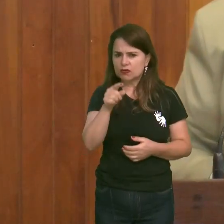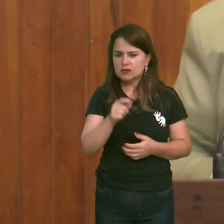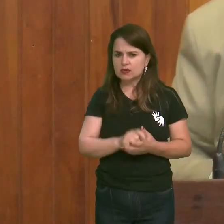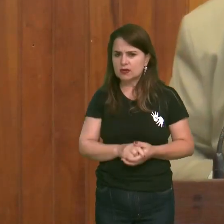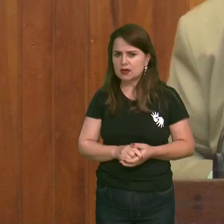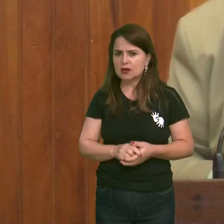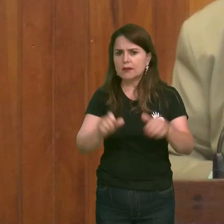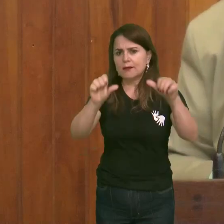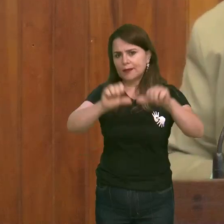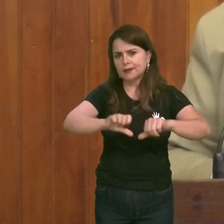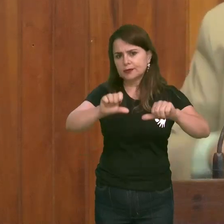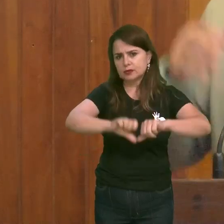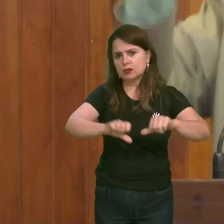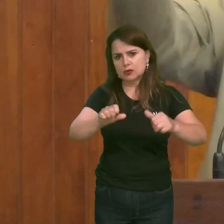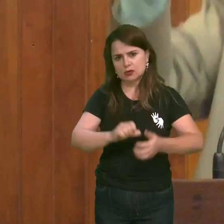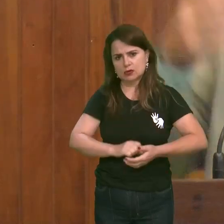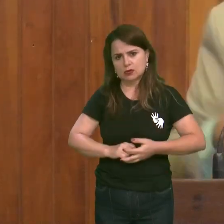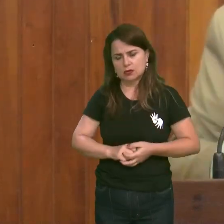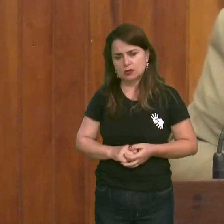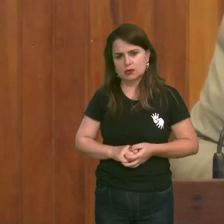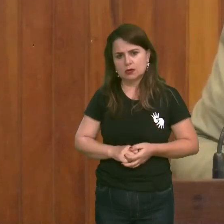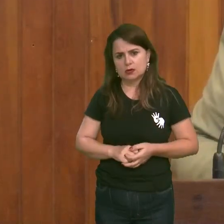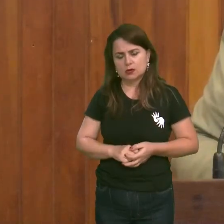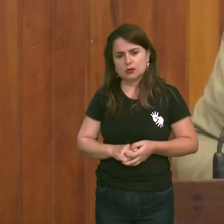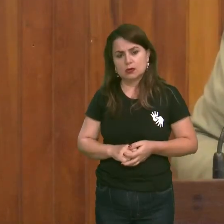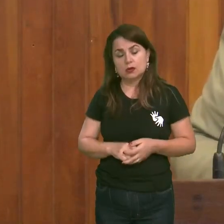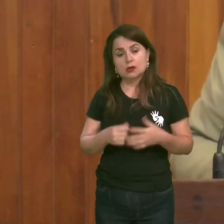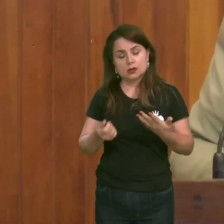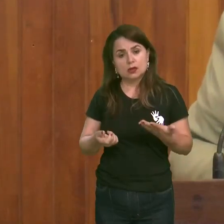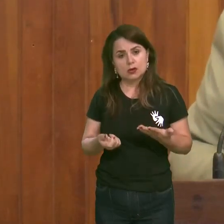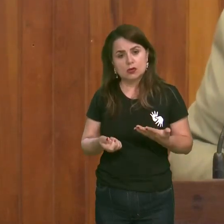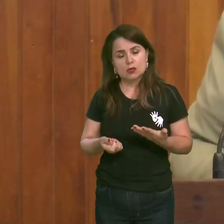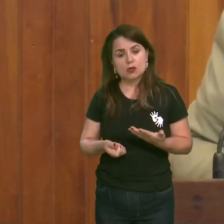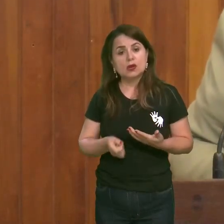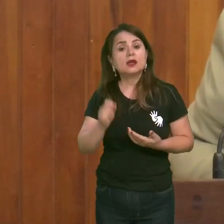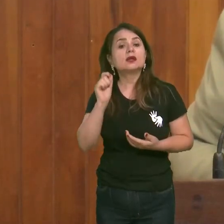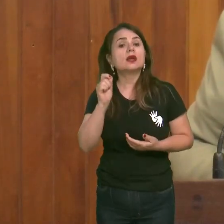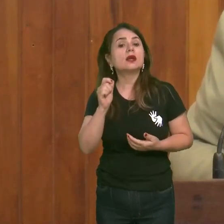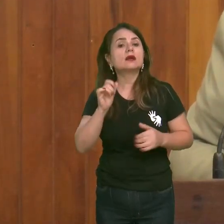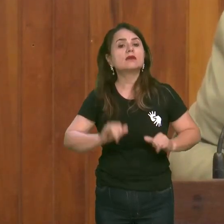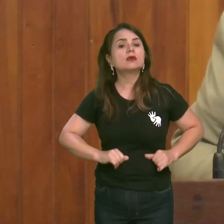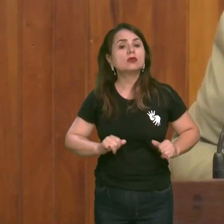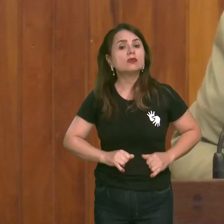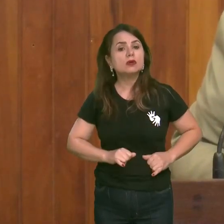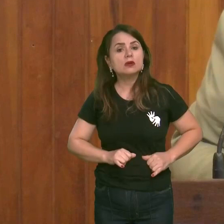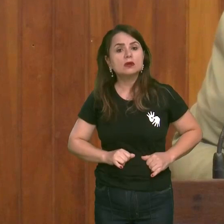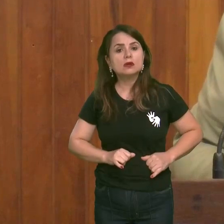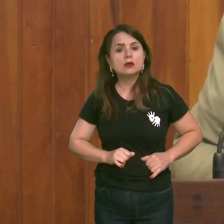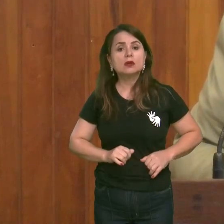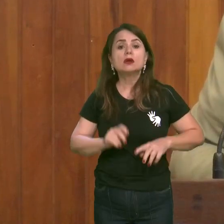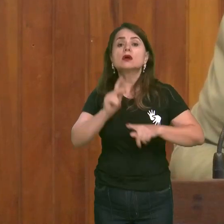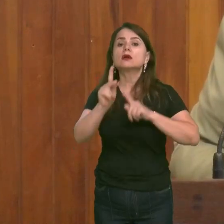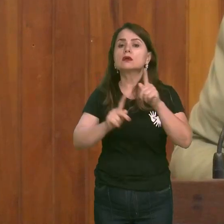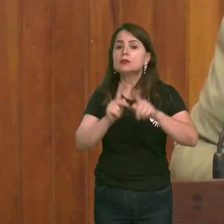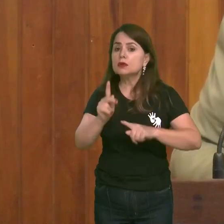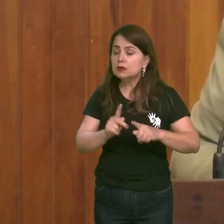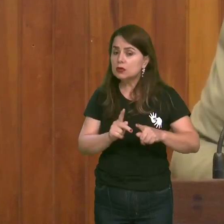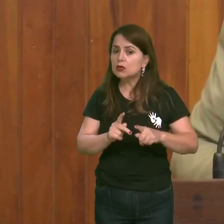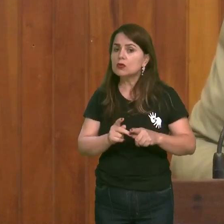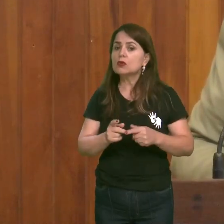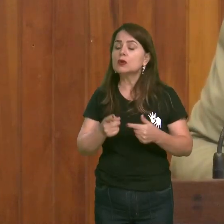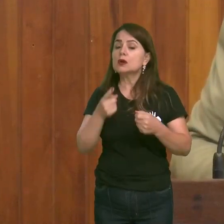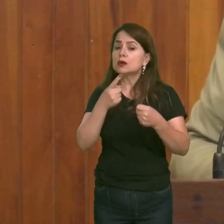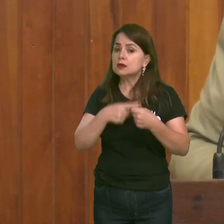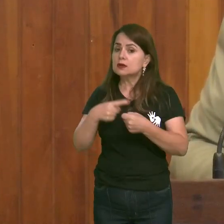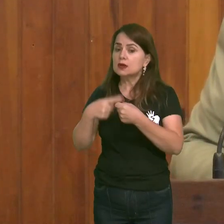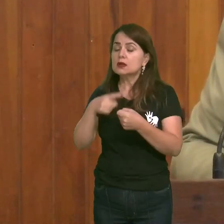Desde quando ele assumiu que essa dívida a gente fala dívida da prefeitura mas é do munícipe que vai pagar no couro sai a correia quem vai pagar essa dívida é